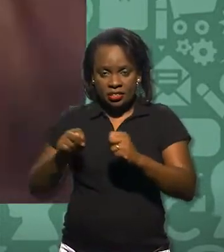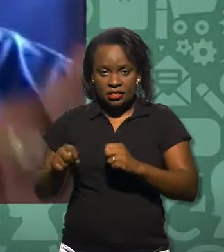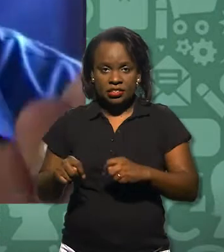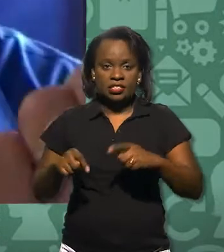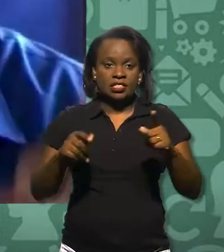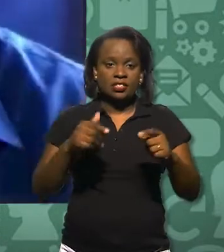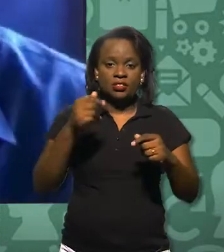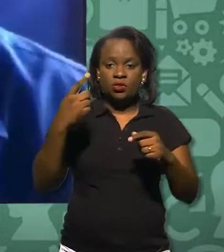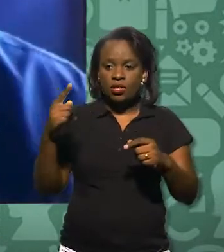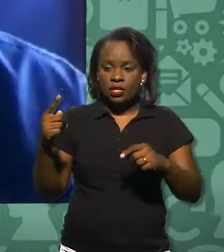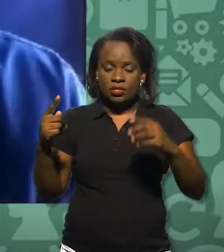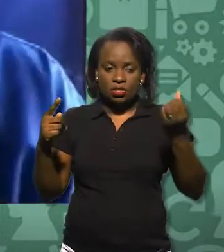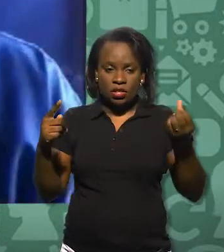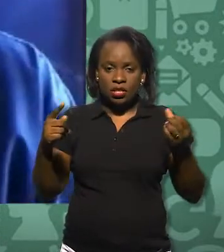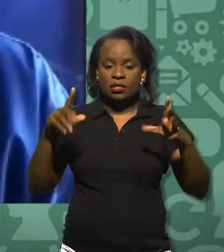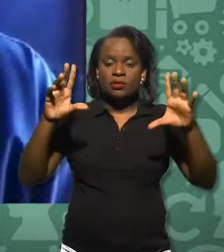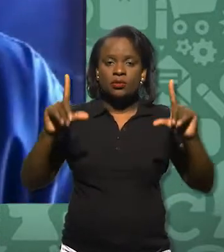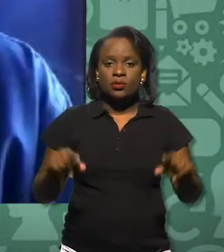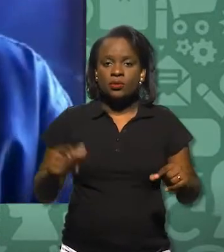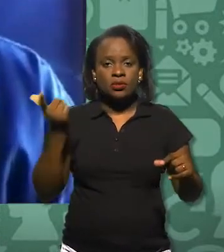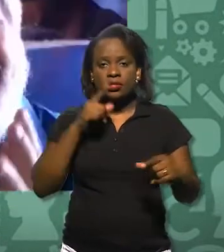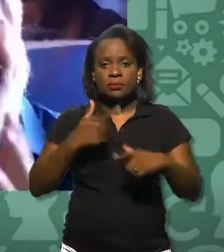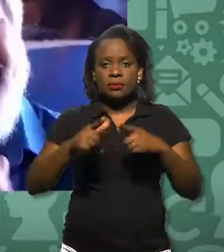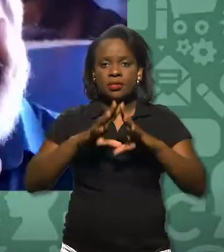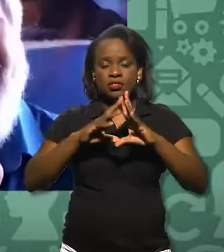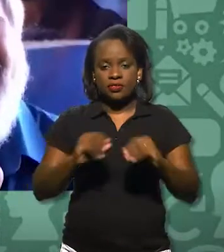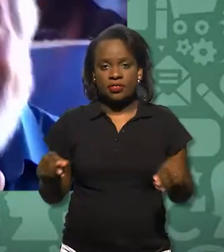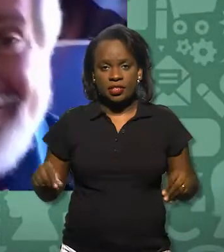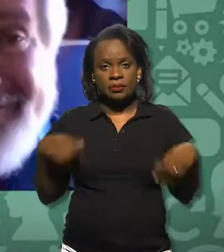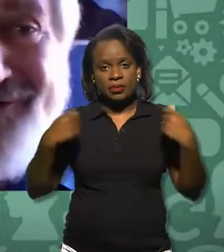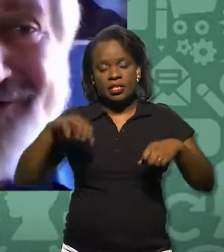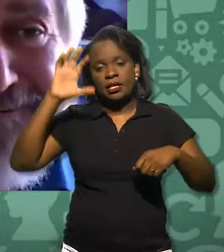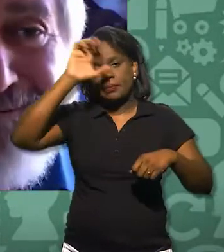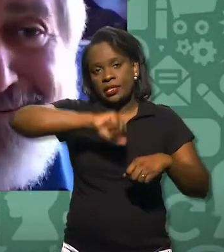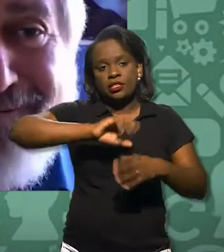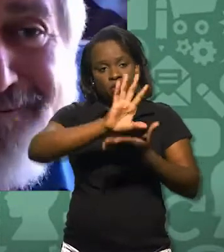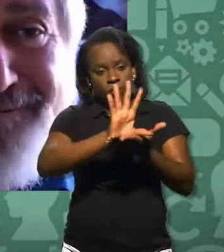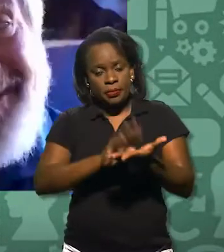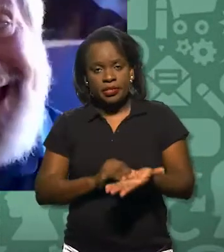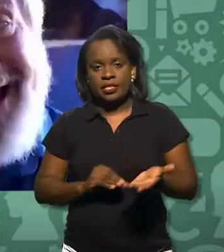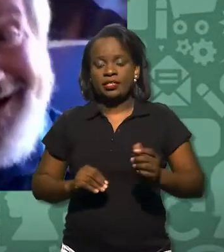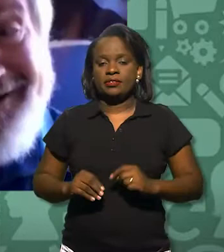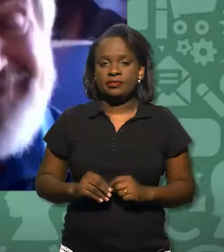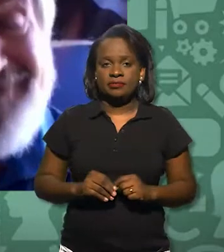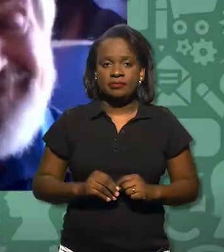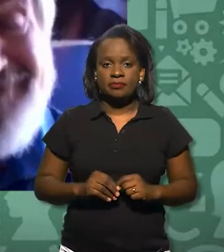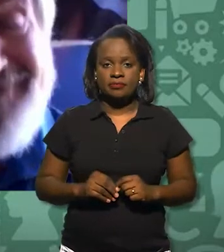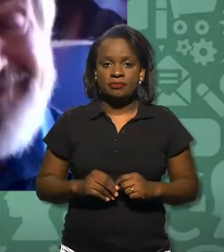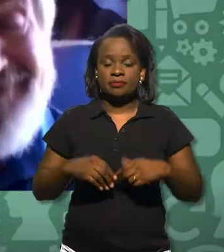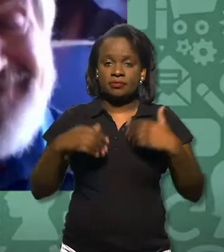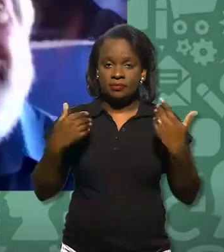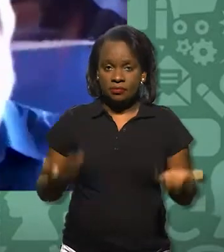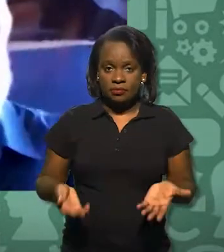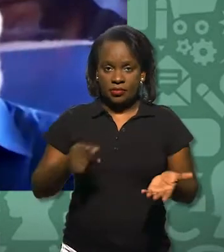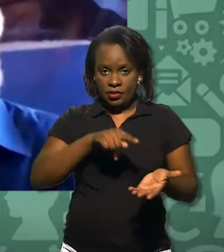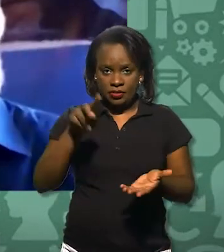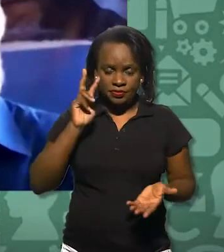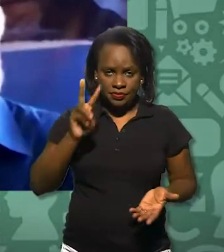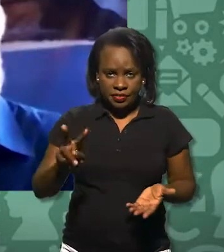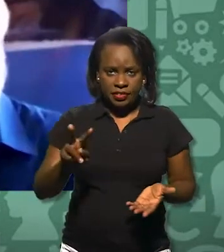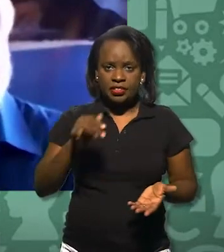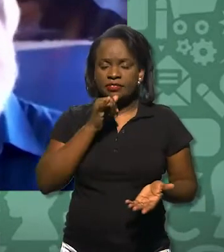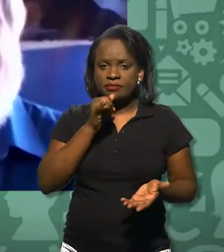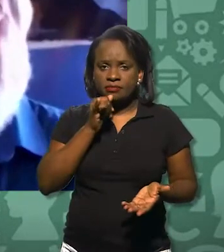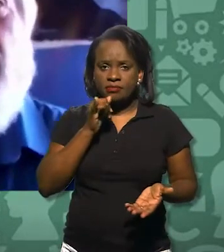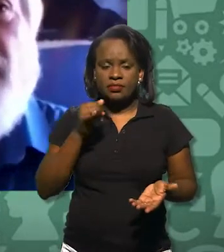pública, gasto no meio ambiente, resolvia o problema. E nós temos que aprender e copiar isso. Então, quando a gente